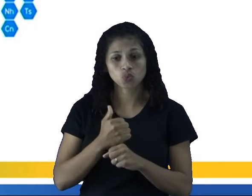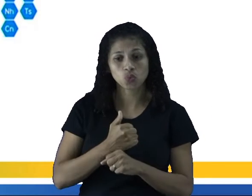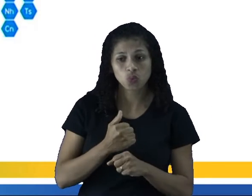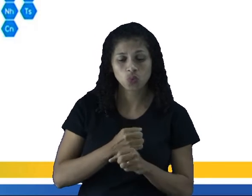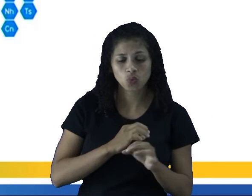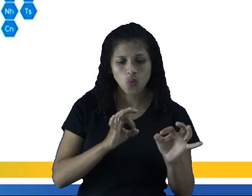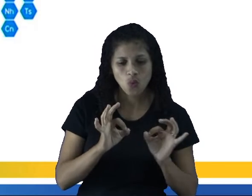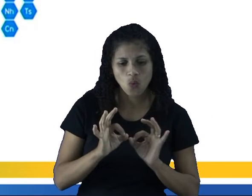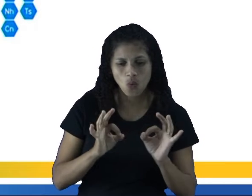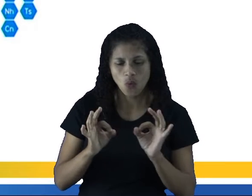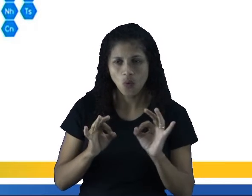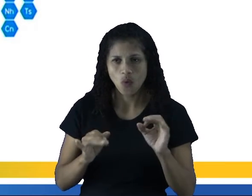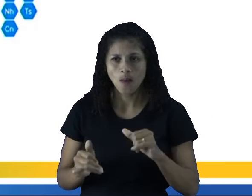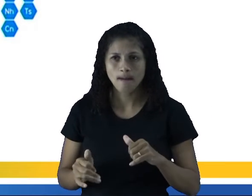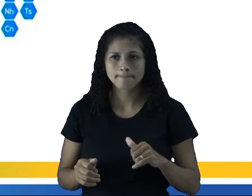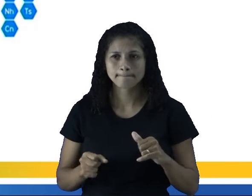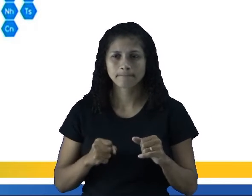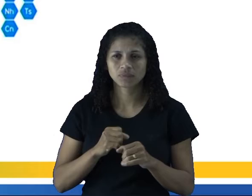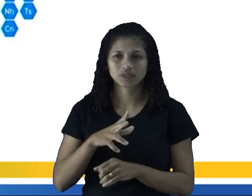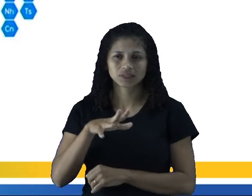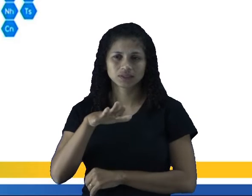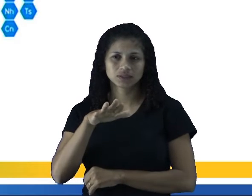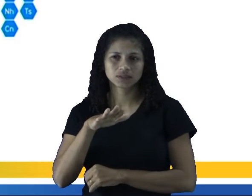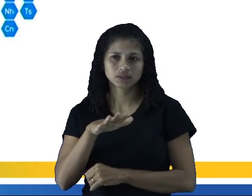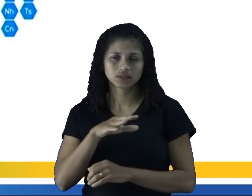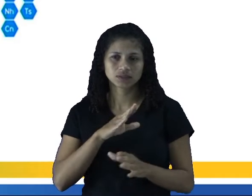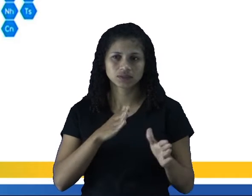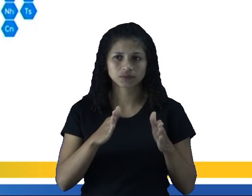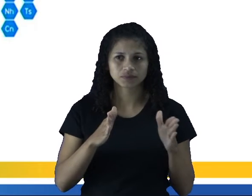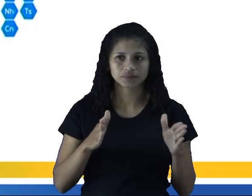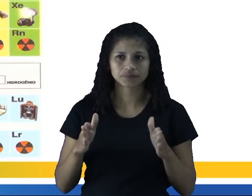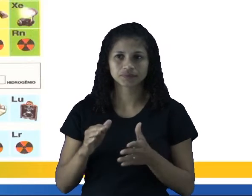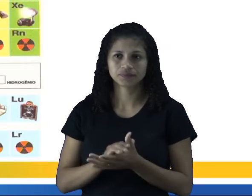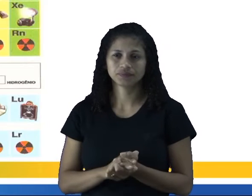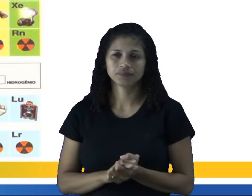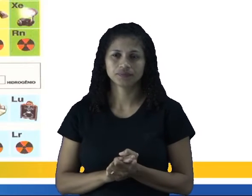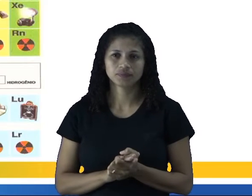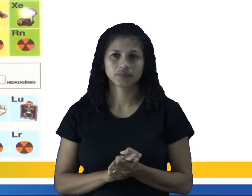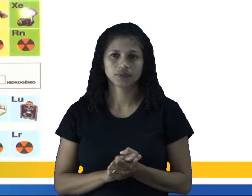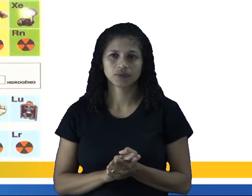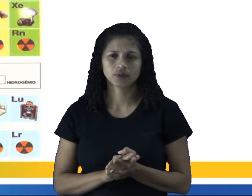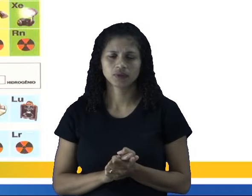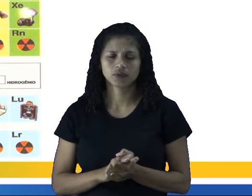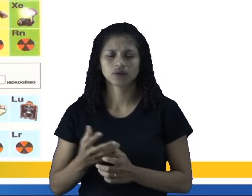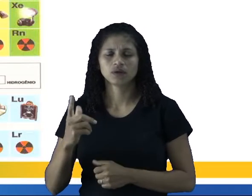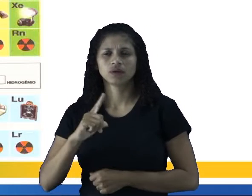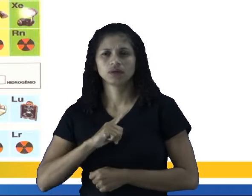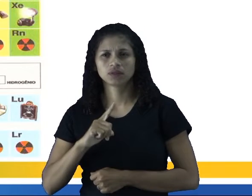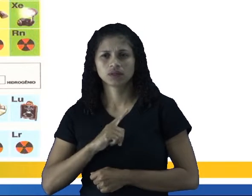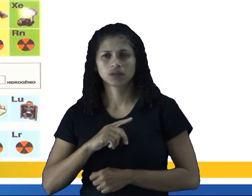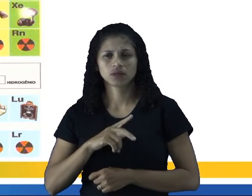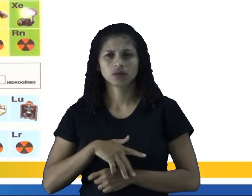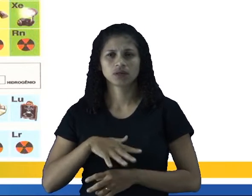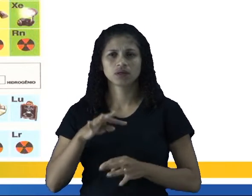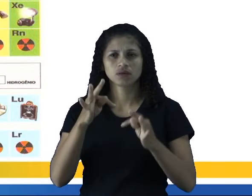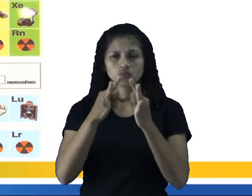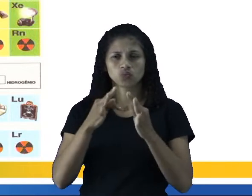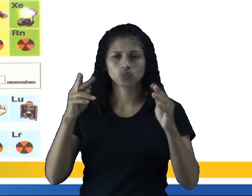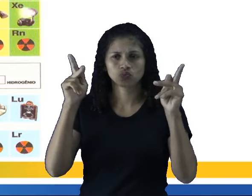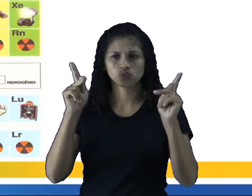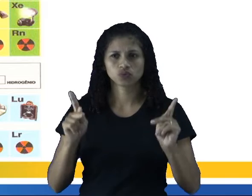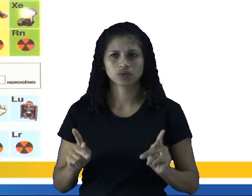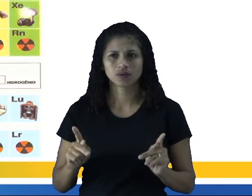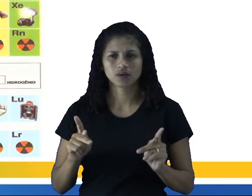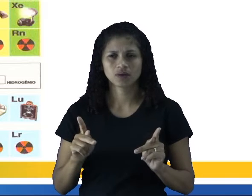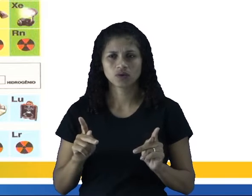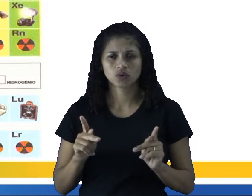esses últimos, a maioria foi produzido em laboratório. A gente tem aqui uma tabela, né, com a